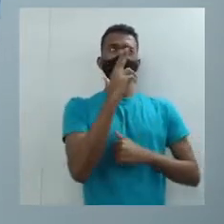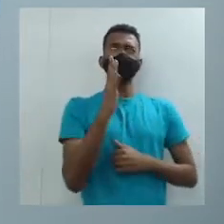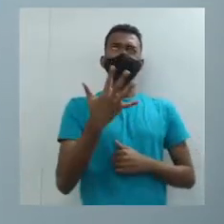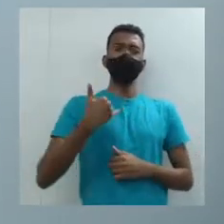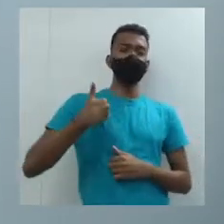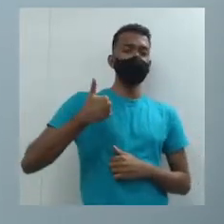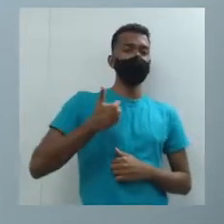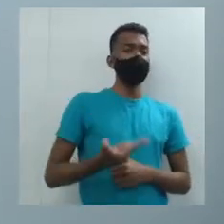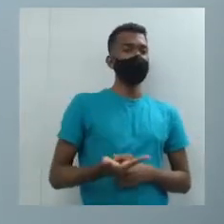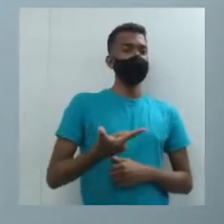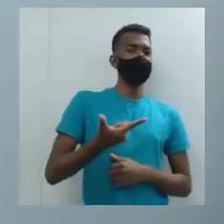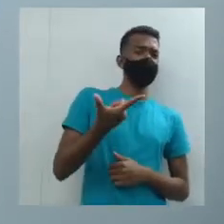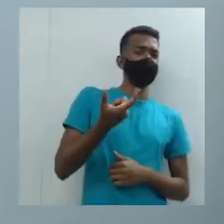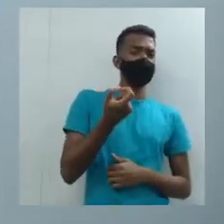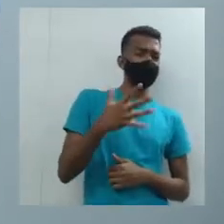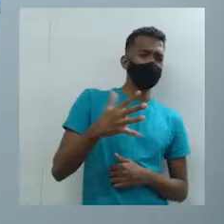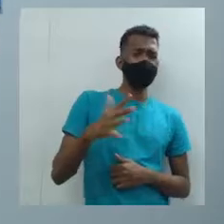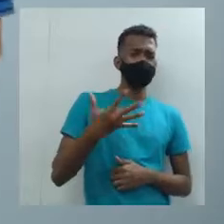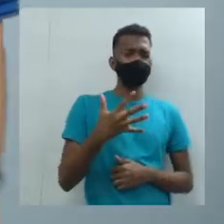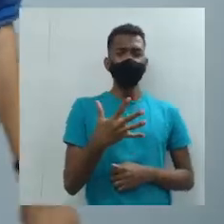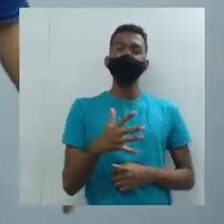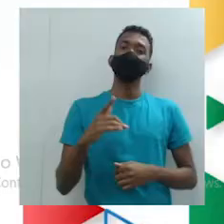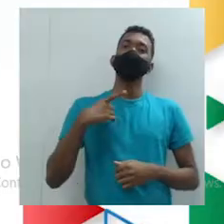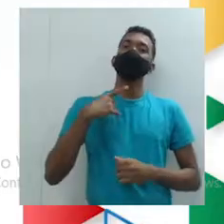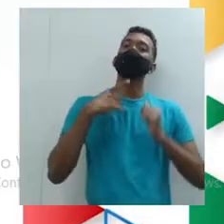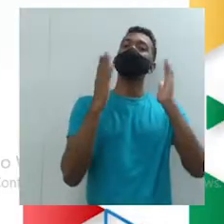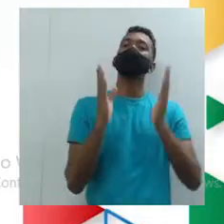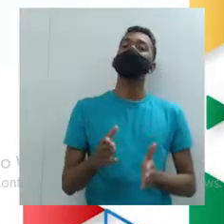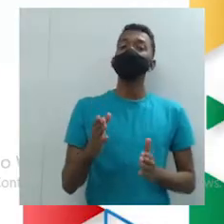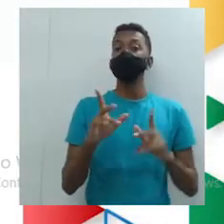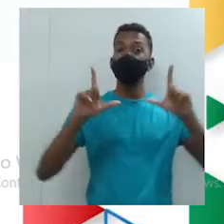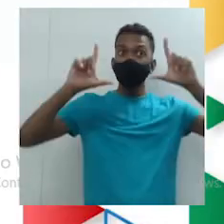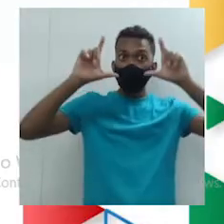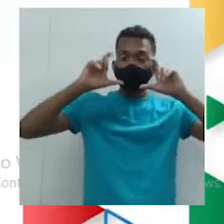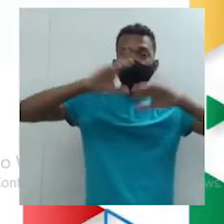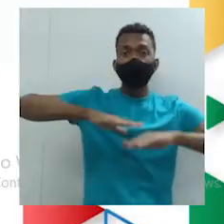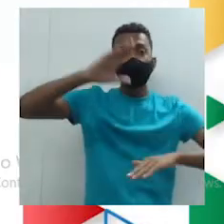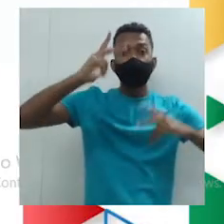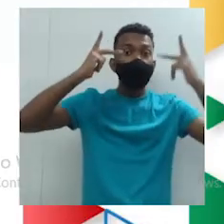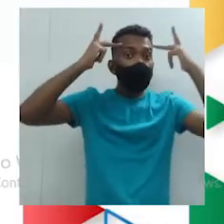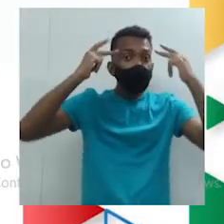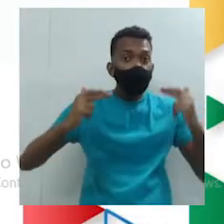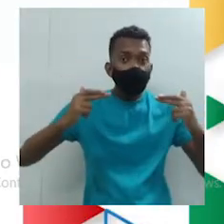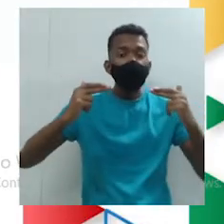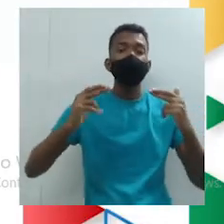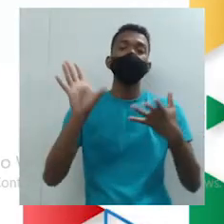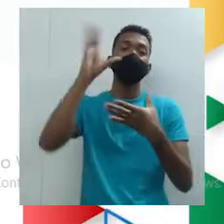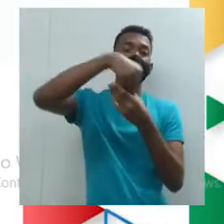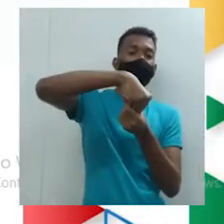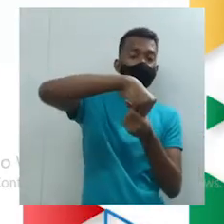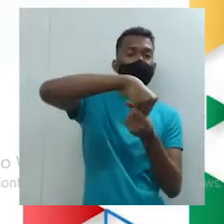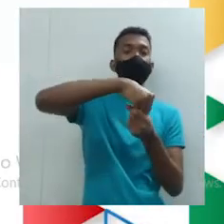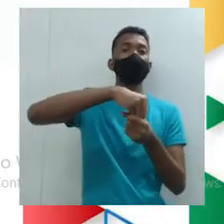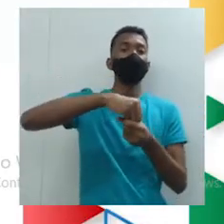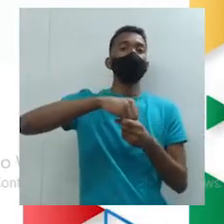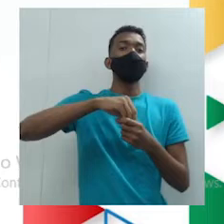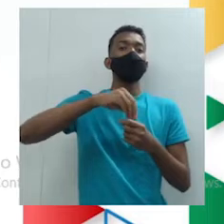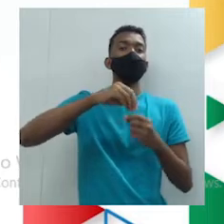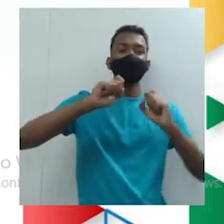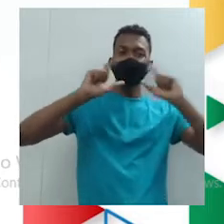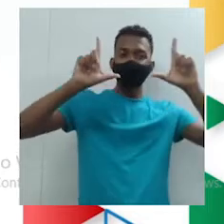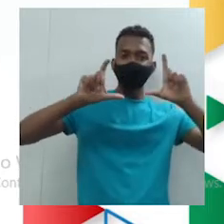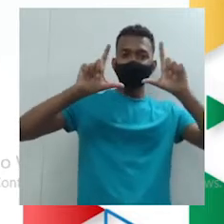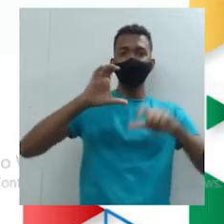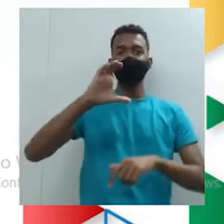dos 20 e tantos anos, né? É uma das fotos mais comuns, né? Do Carlos Pena Filho é essa aí, onde ele está